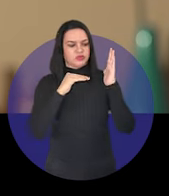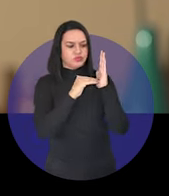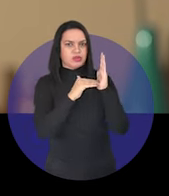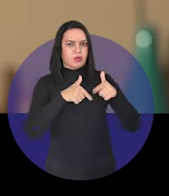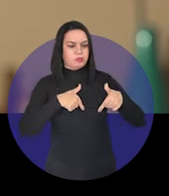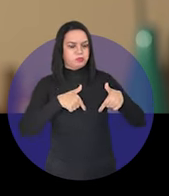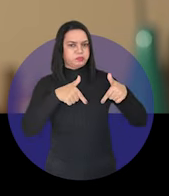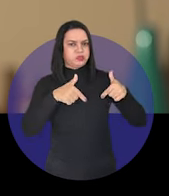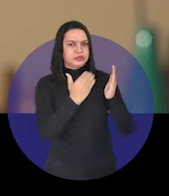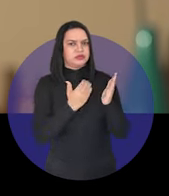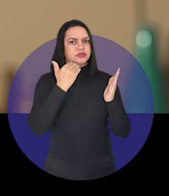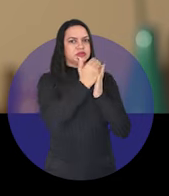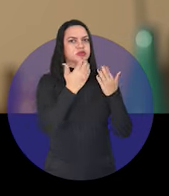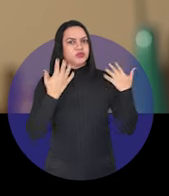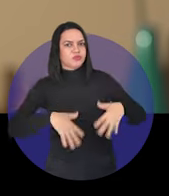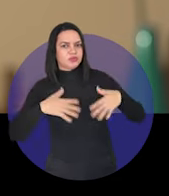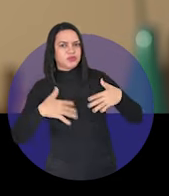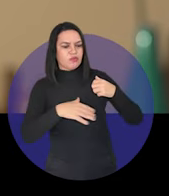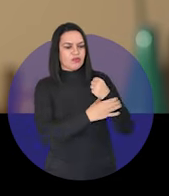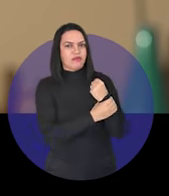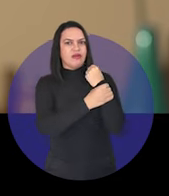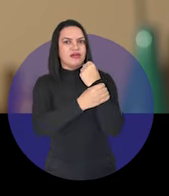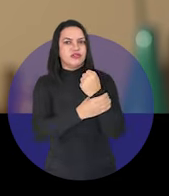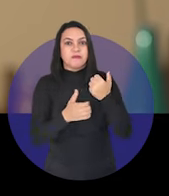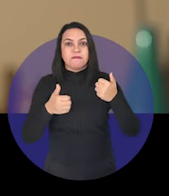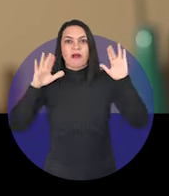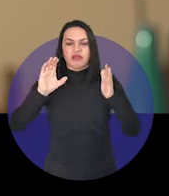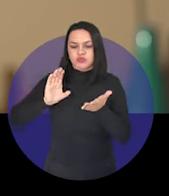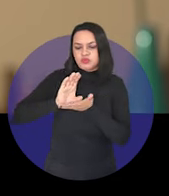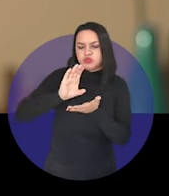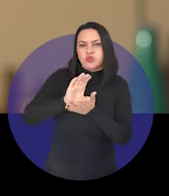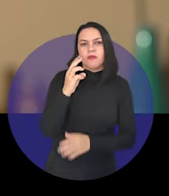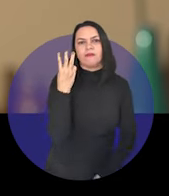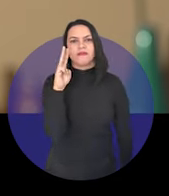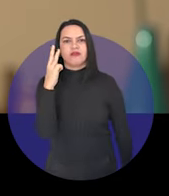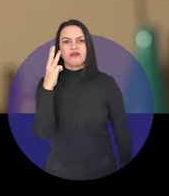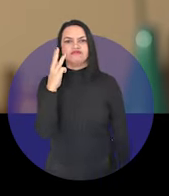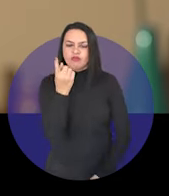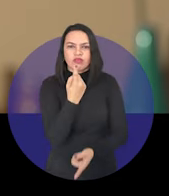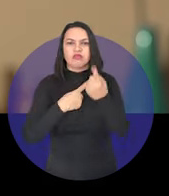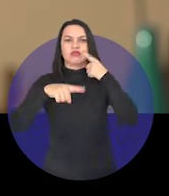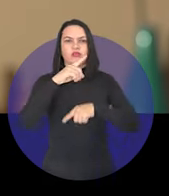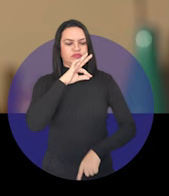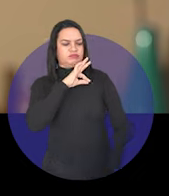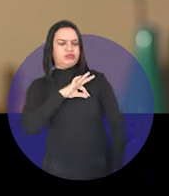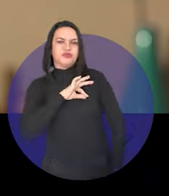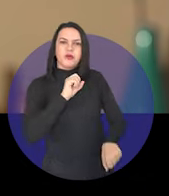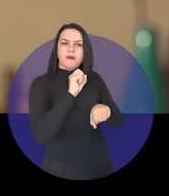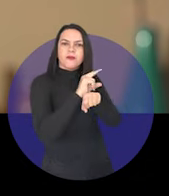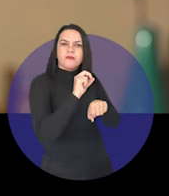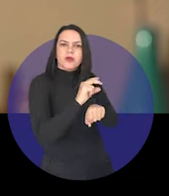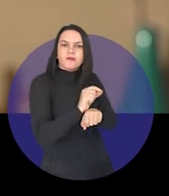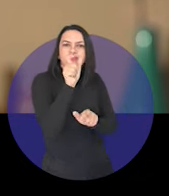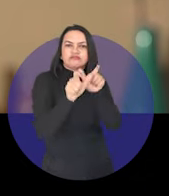Senado teremos um desafio ainda maior. Garantir mais recursos para o Maranhão. Recuperar a renda e o